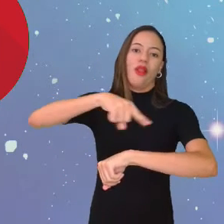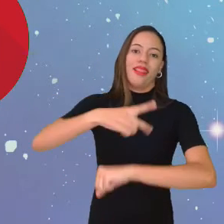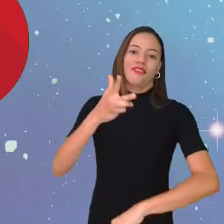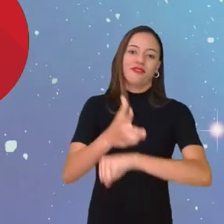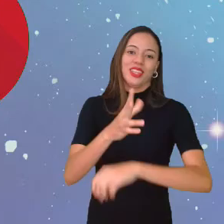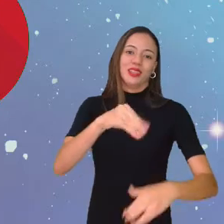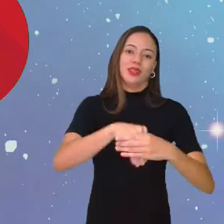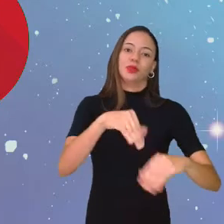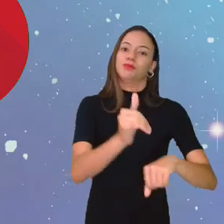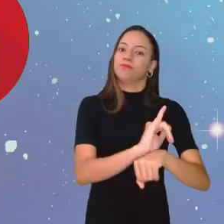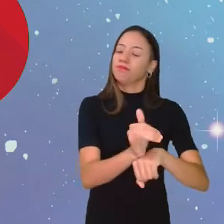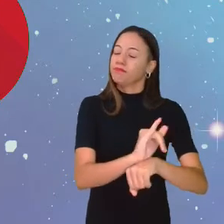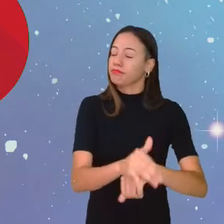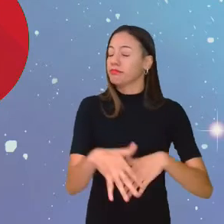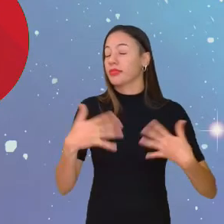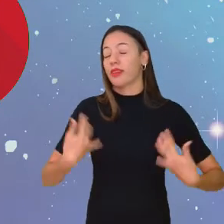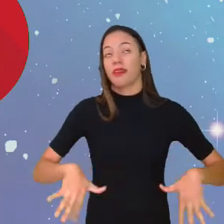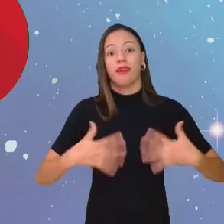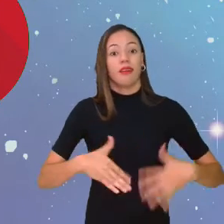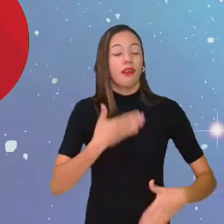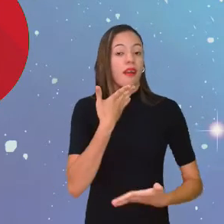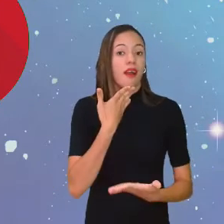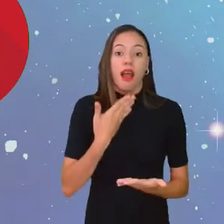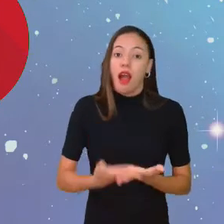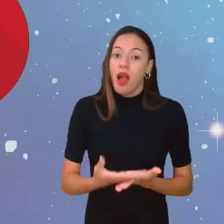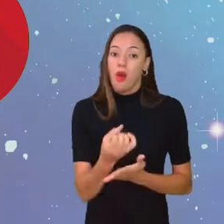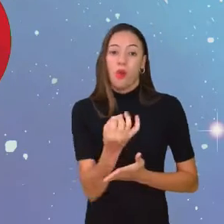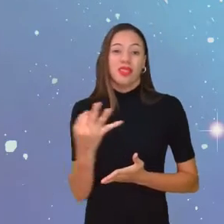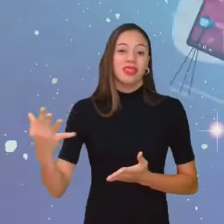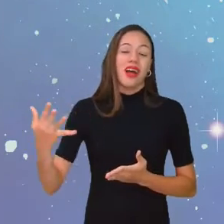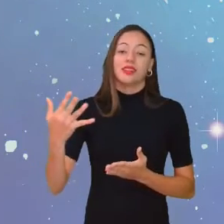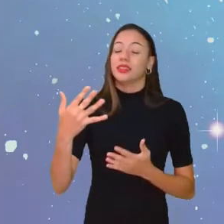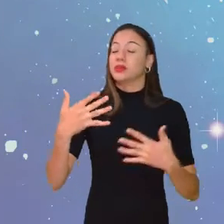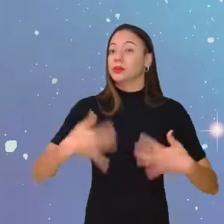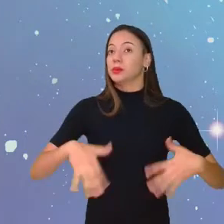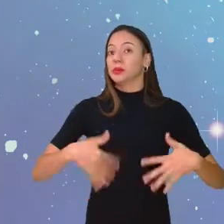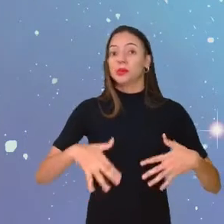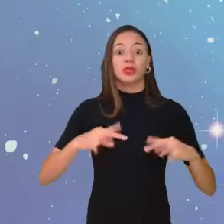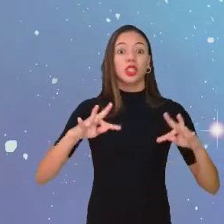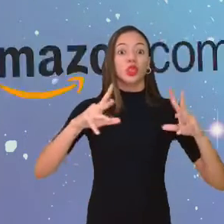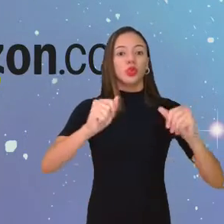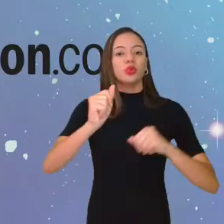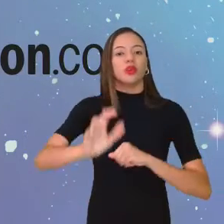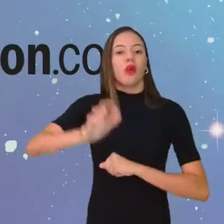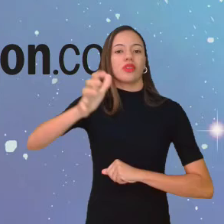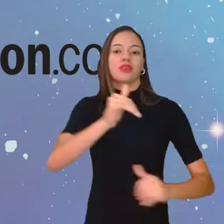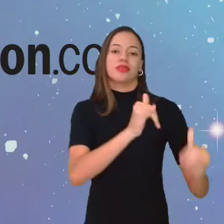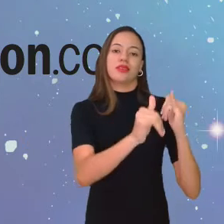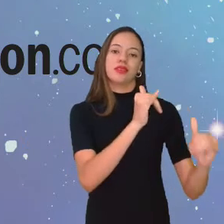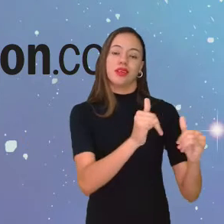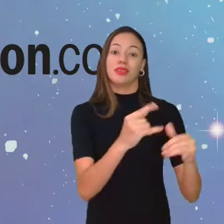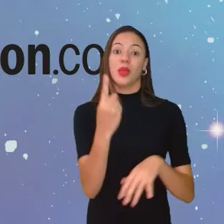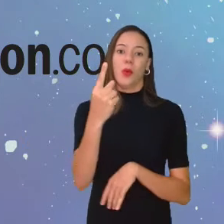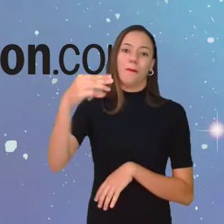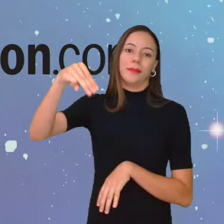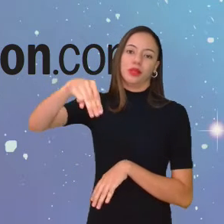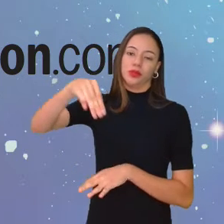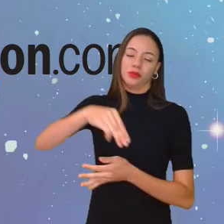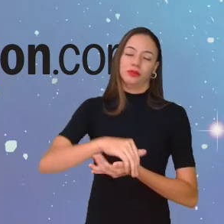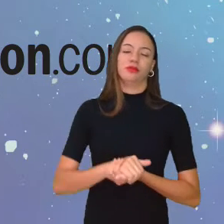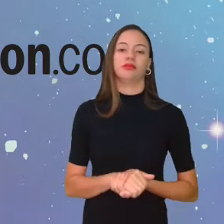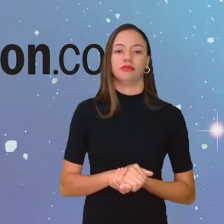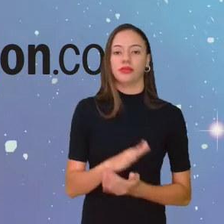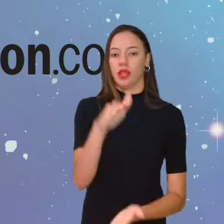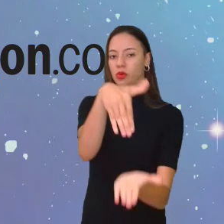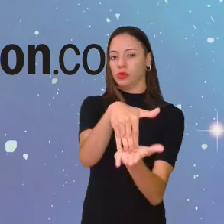Então, é impressionante assim, a quantidade de coisas que acontece na internet em apenas 1 minuto. E a